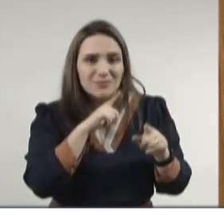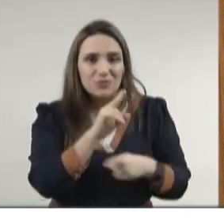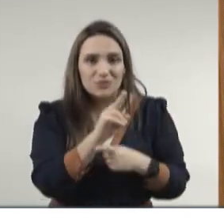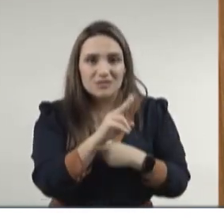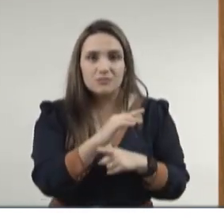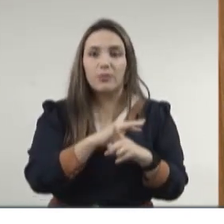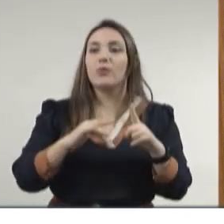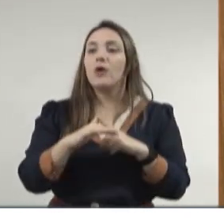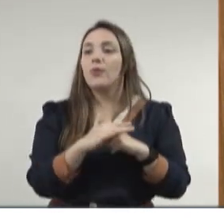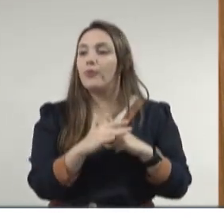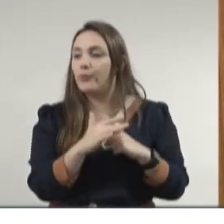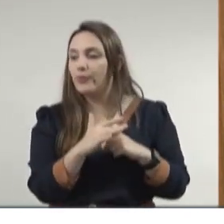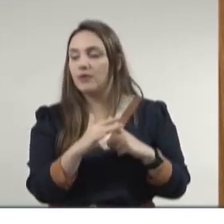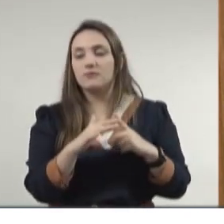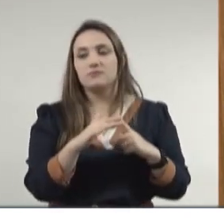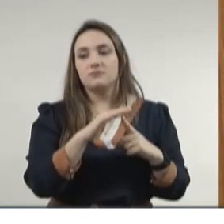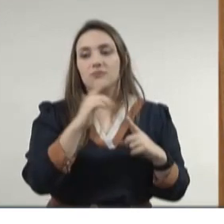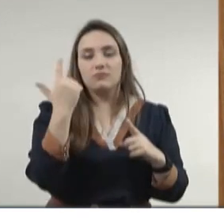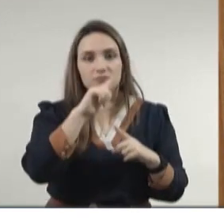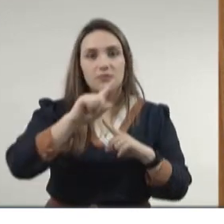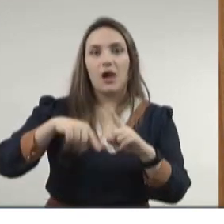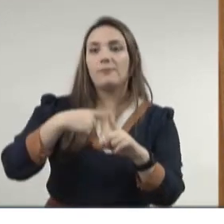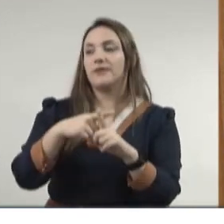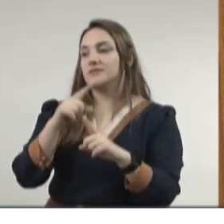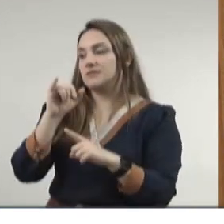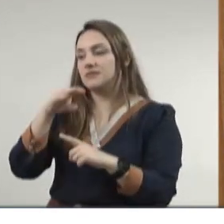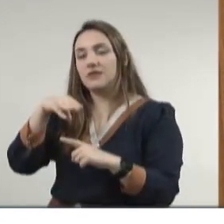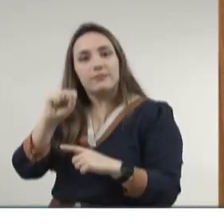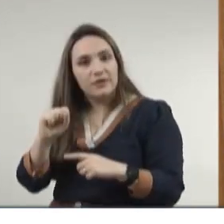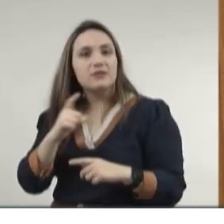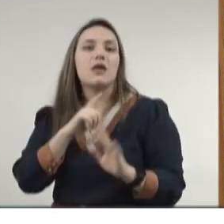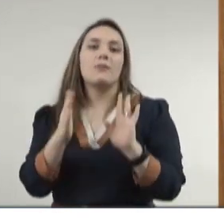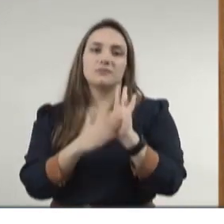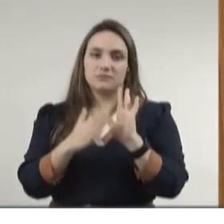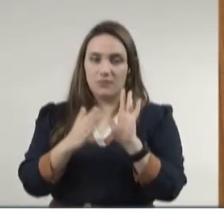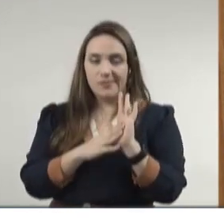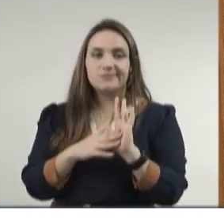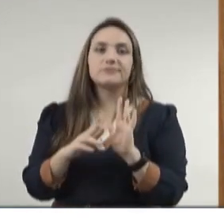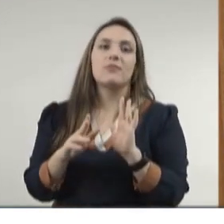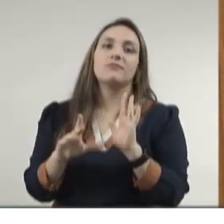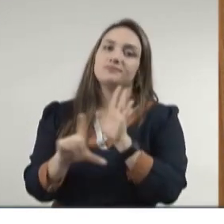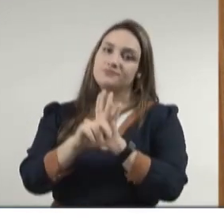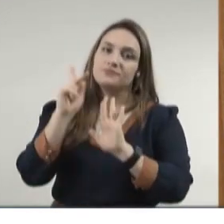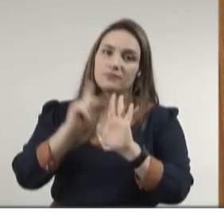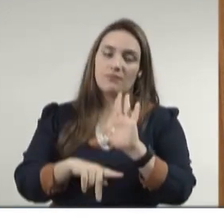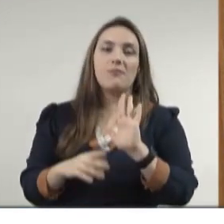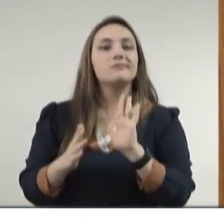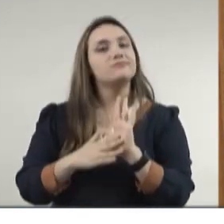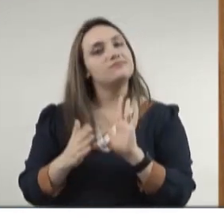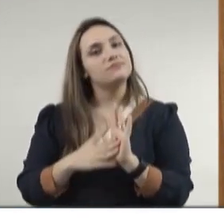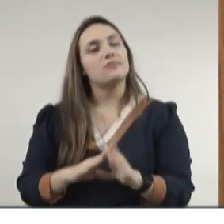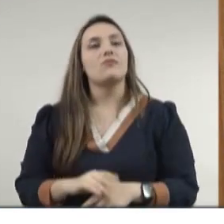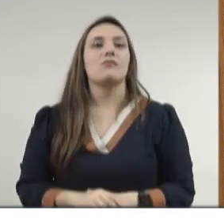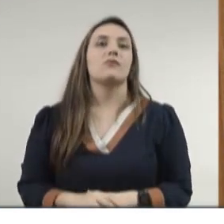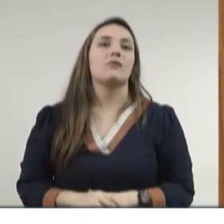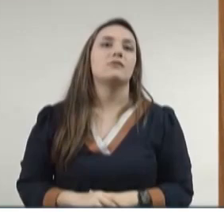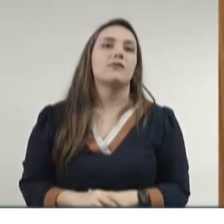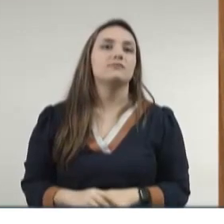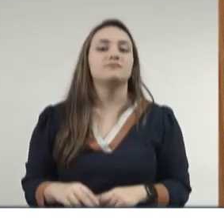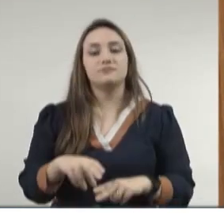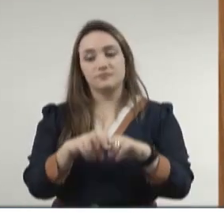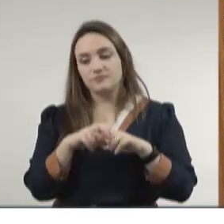majorados a mais. E aí aqui tem uma proposta, uma minuta de projeto de lei que, no